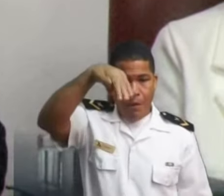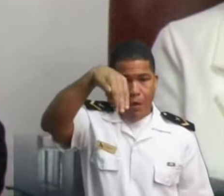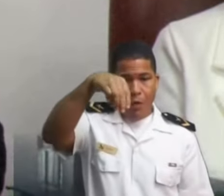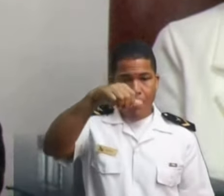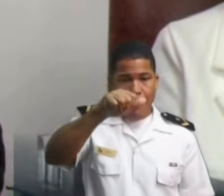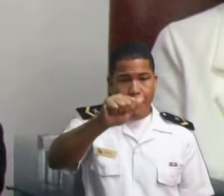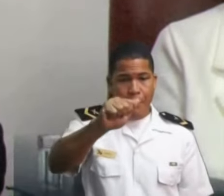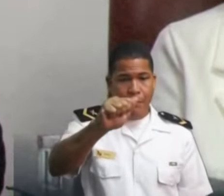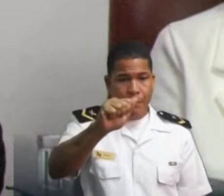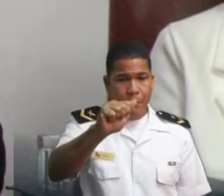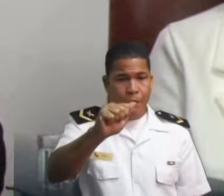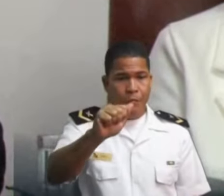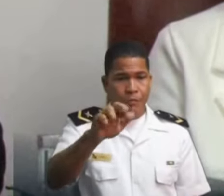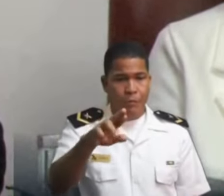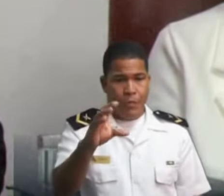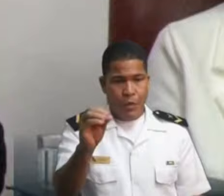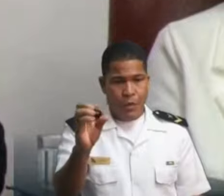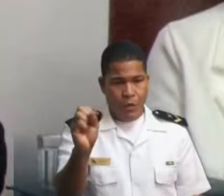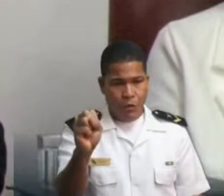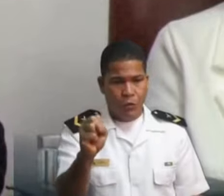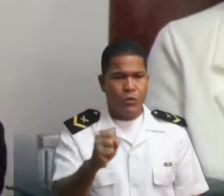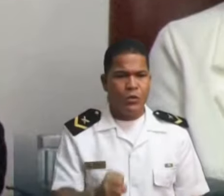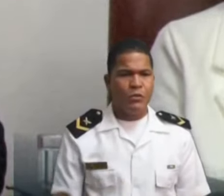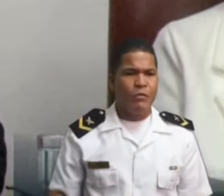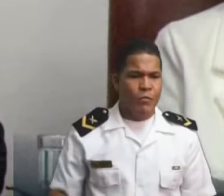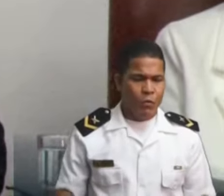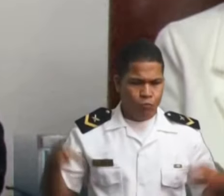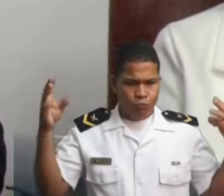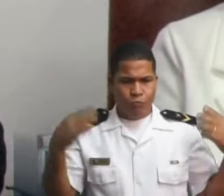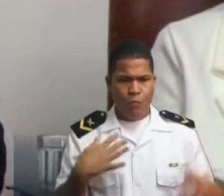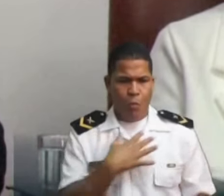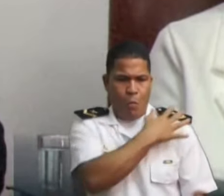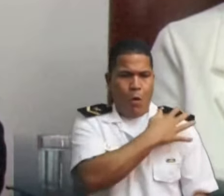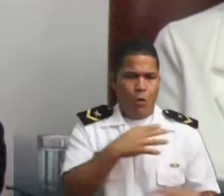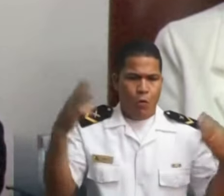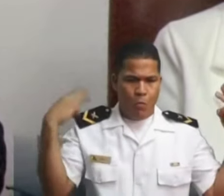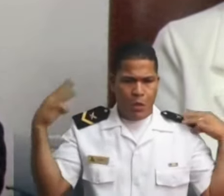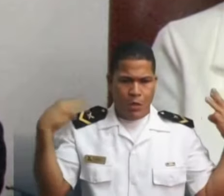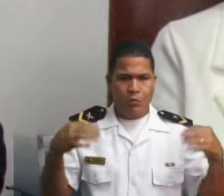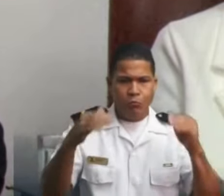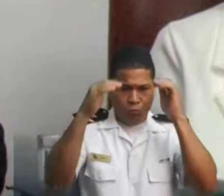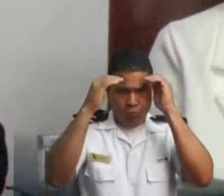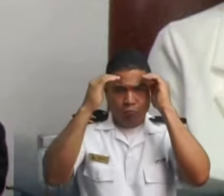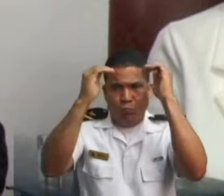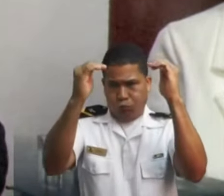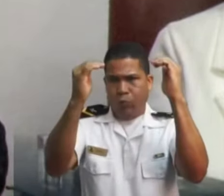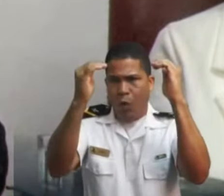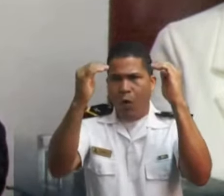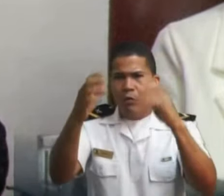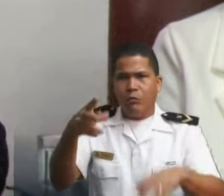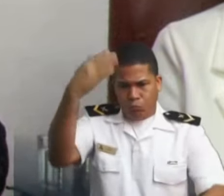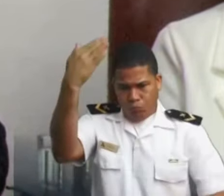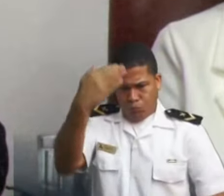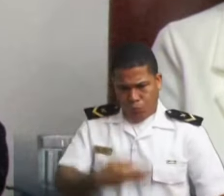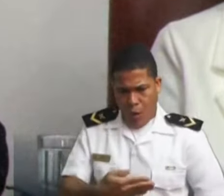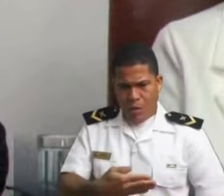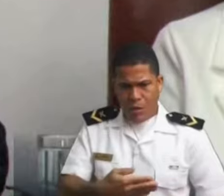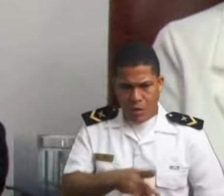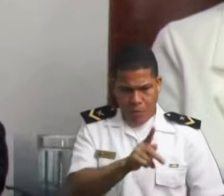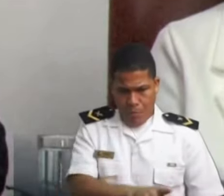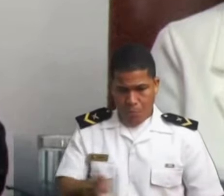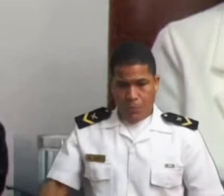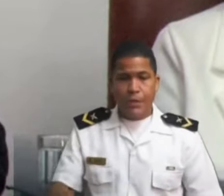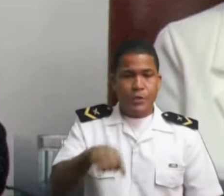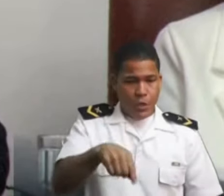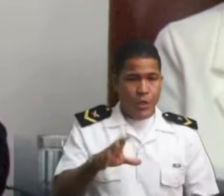Sampaio Olsen, senhor comandante da Marinha, a sua honrosa presença e por presidir esta